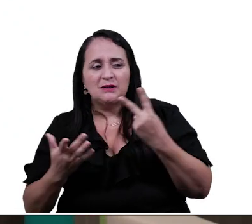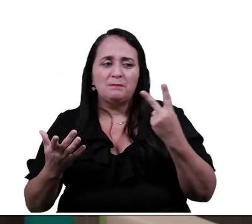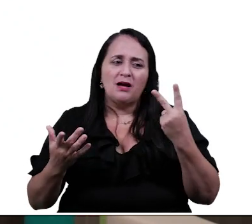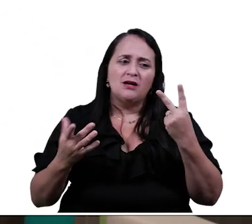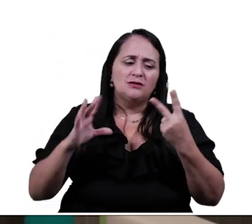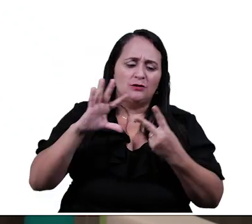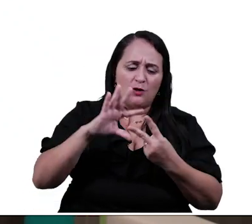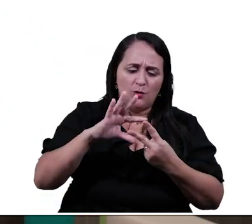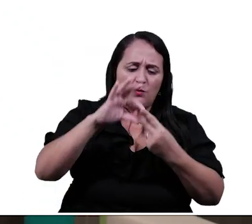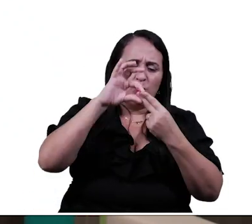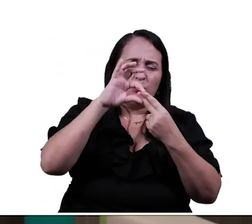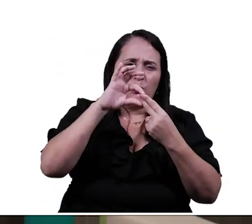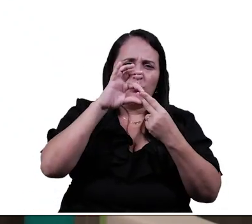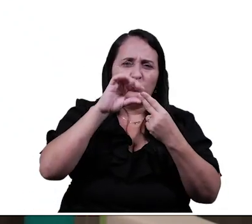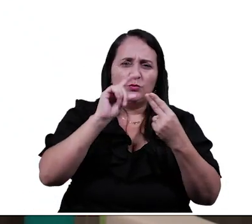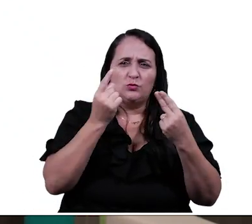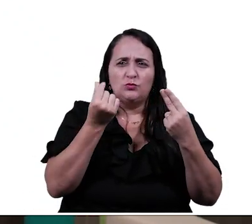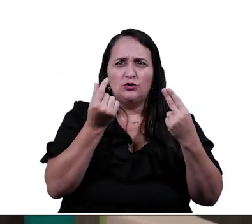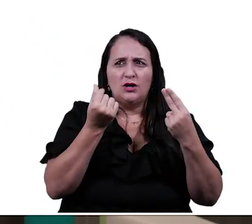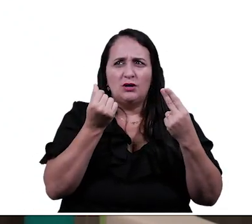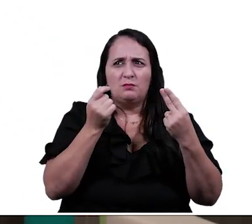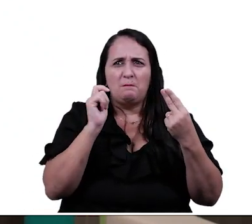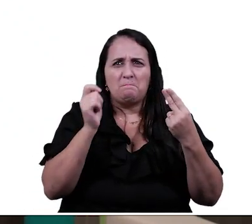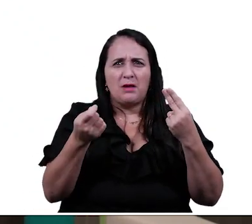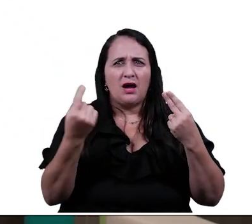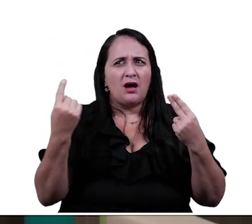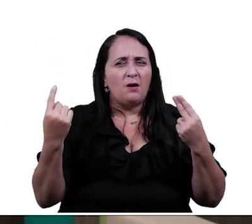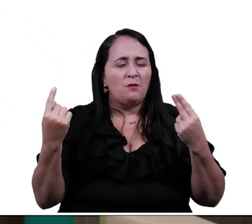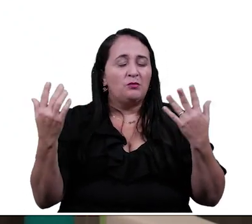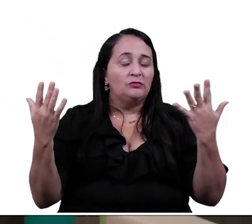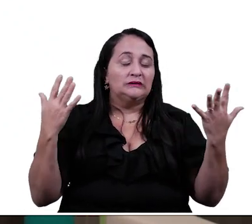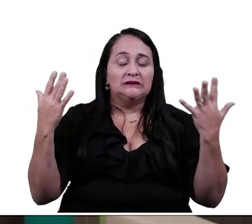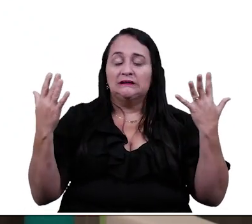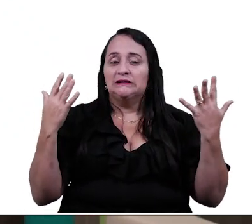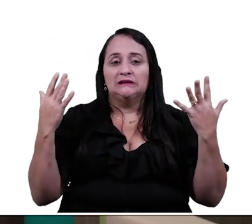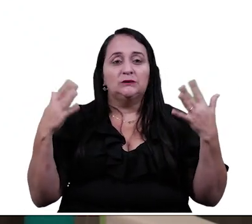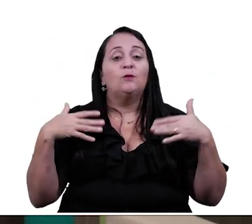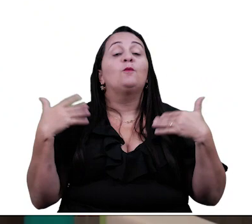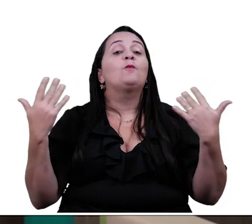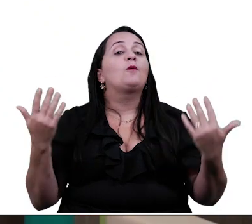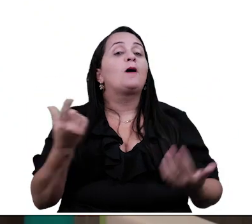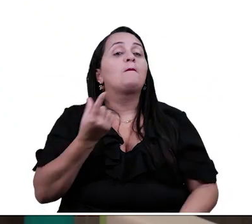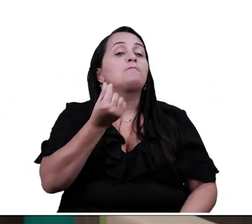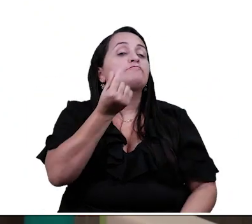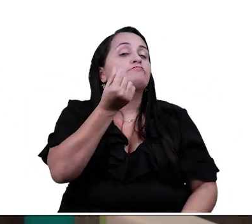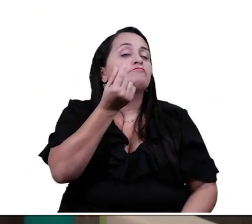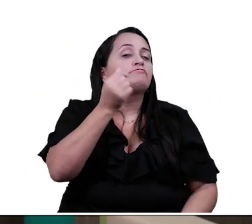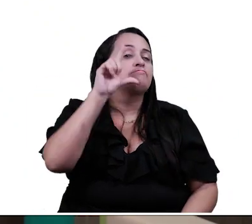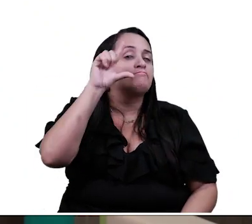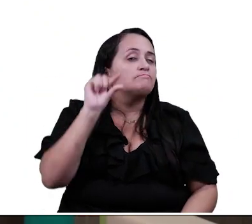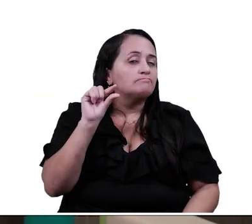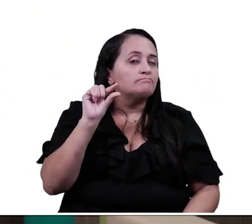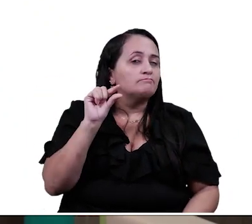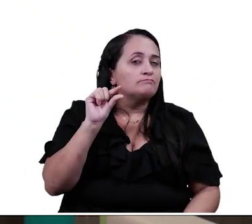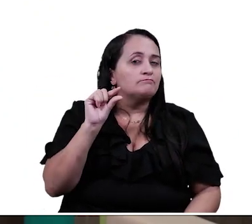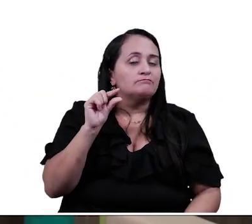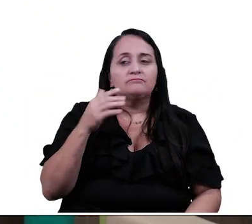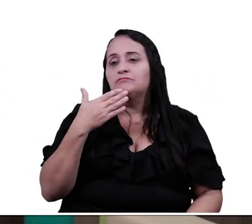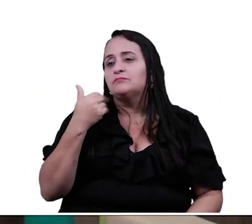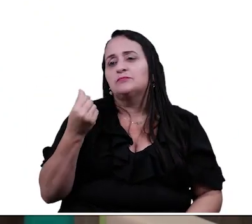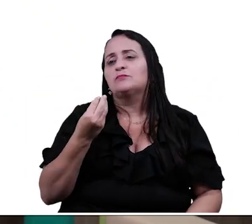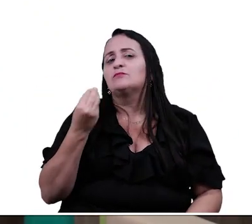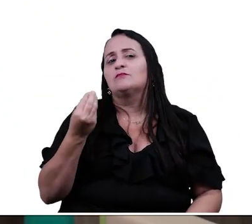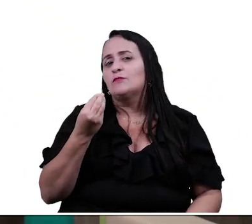dois com preço de um? E aí, qual é dos dendês que vai dar economia pra gente?